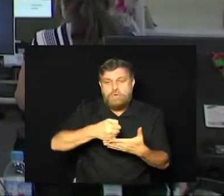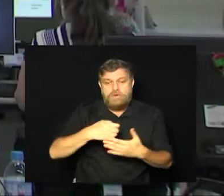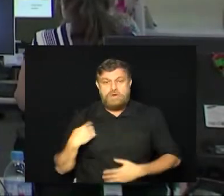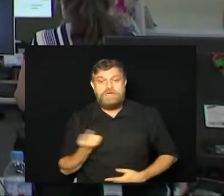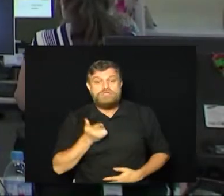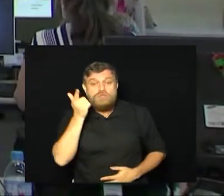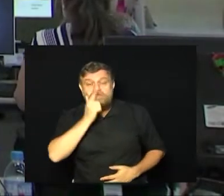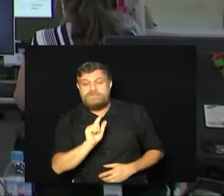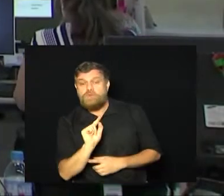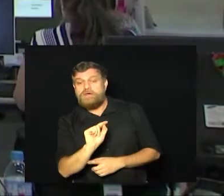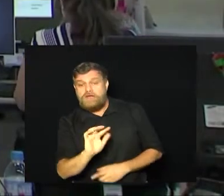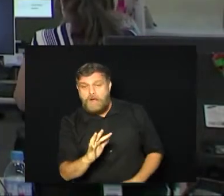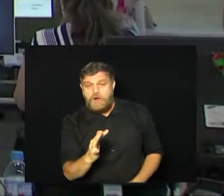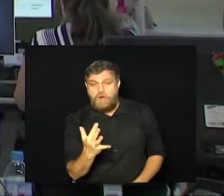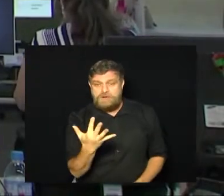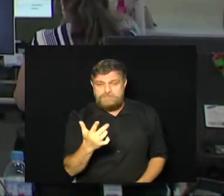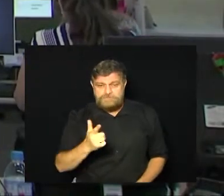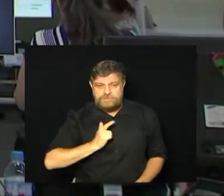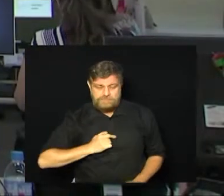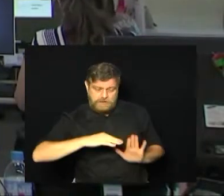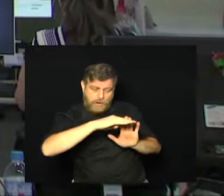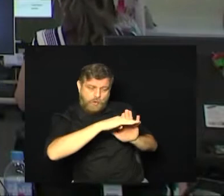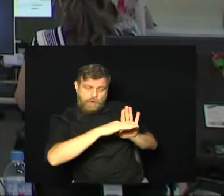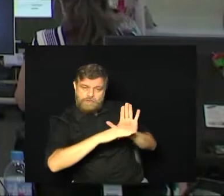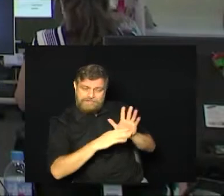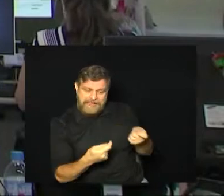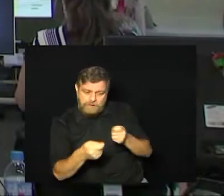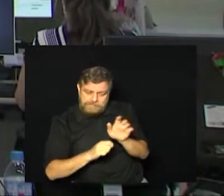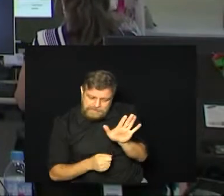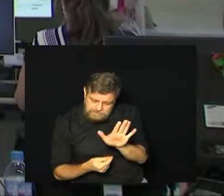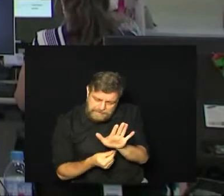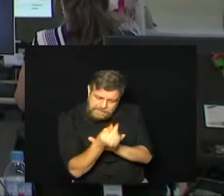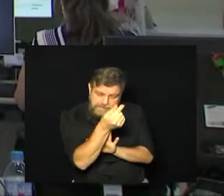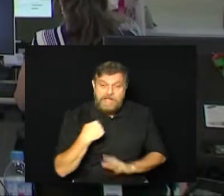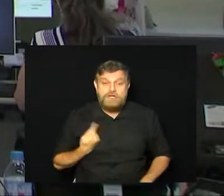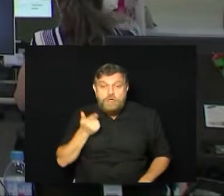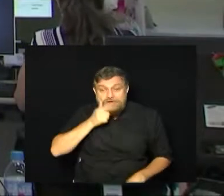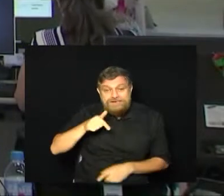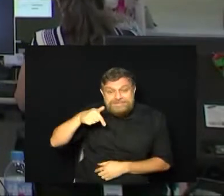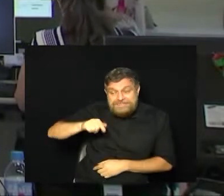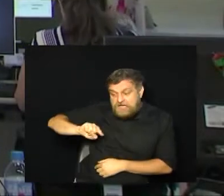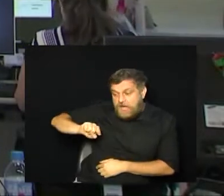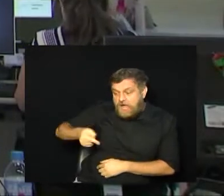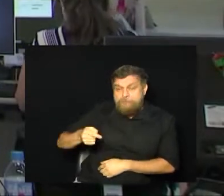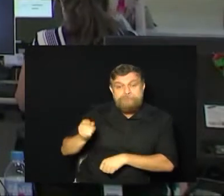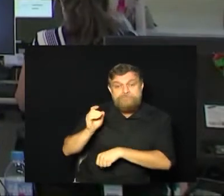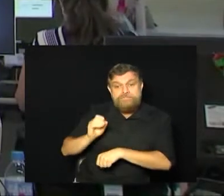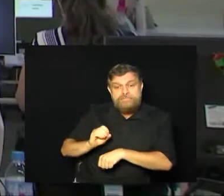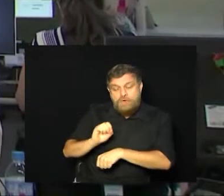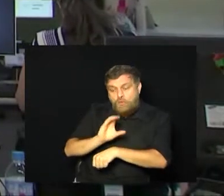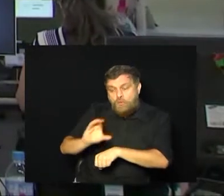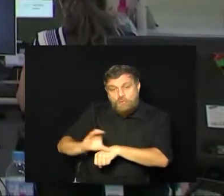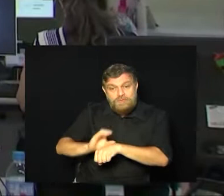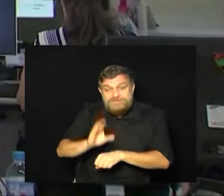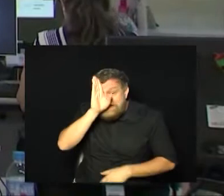tendo, dentro do programa de retomada, nós oferecemos 7.000 vagas de cursos